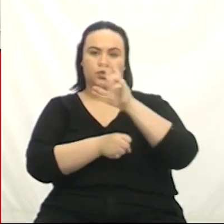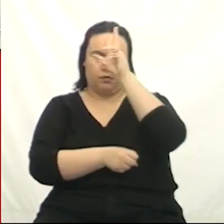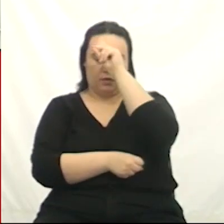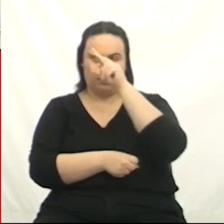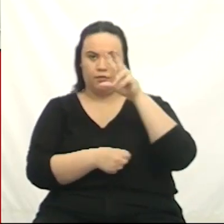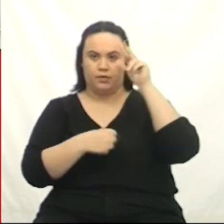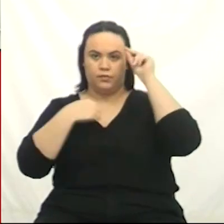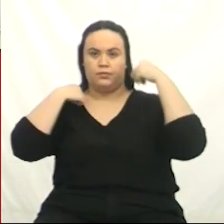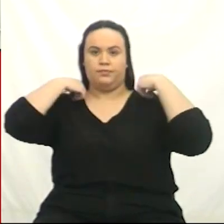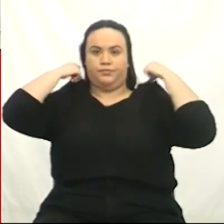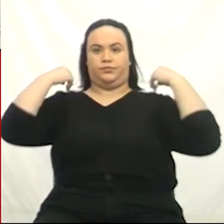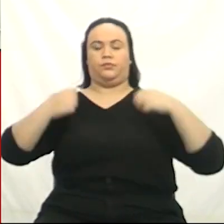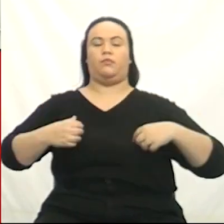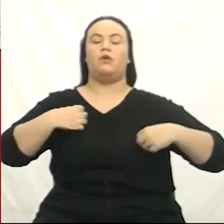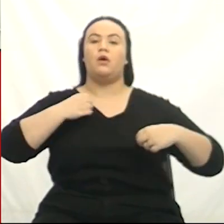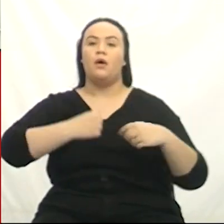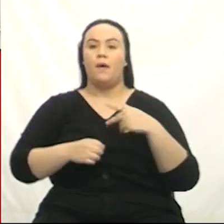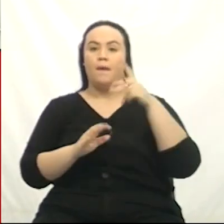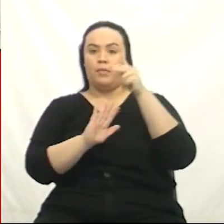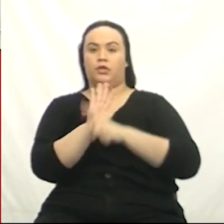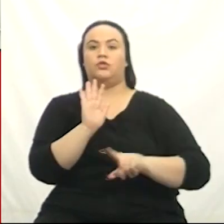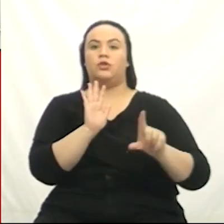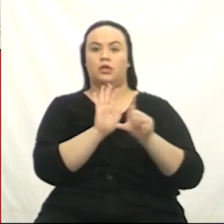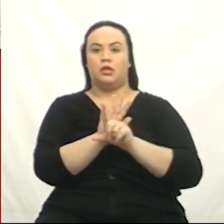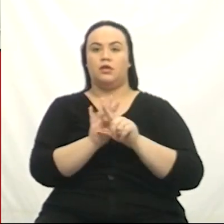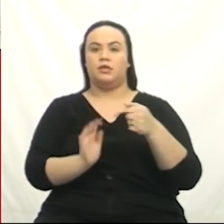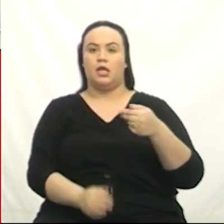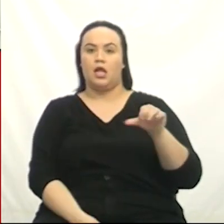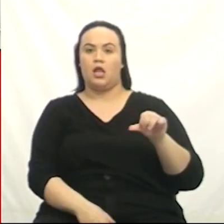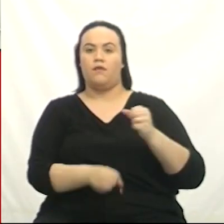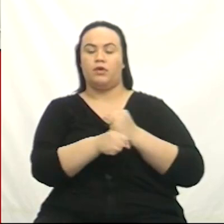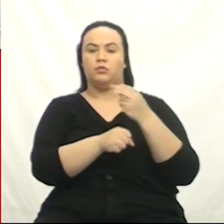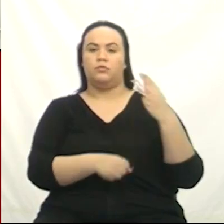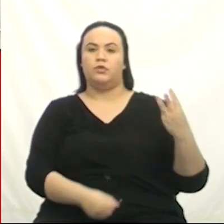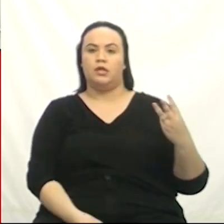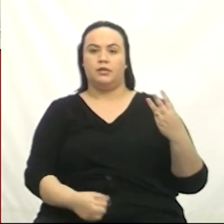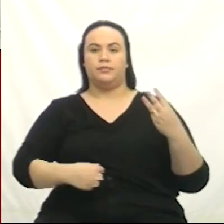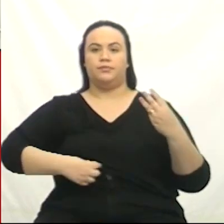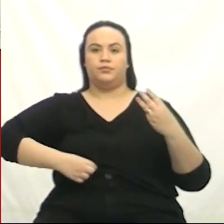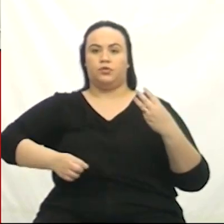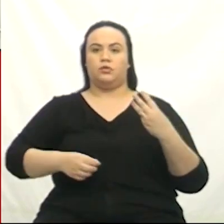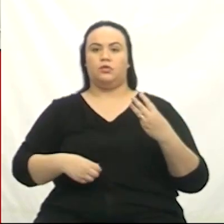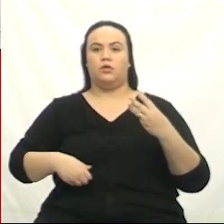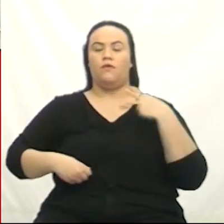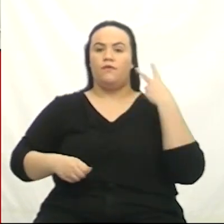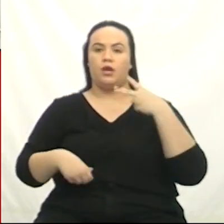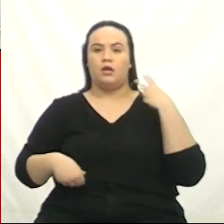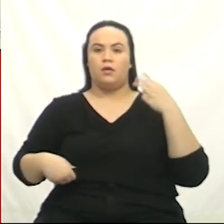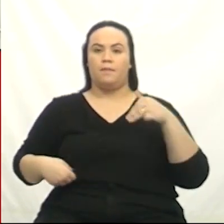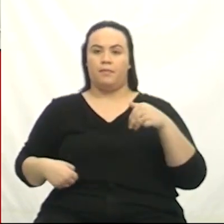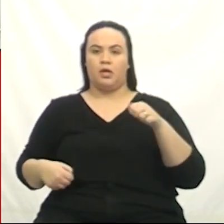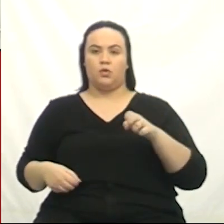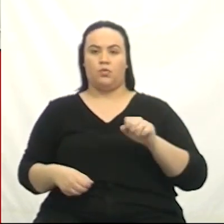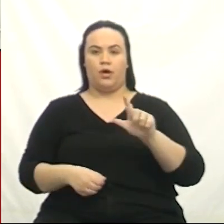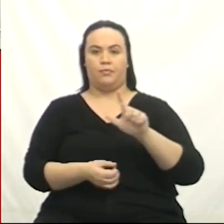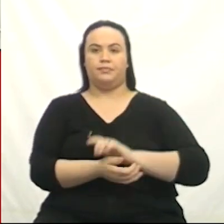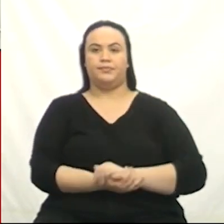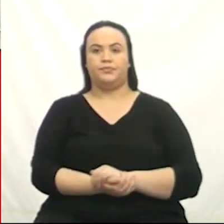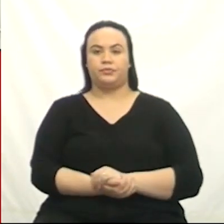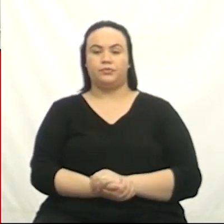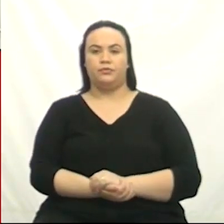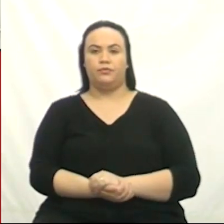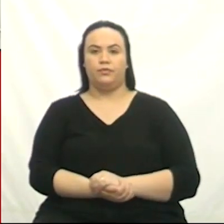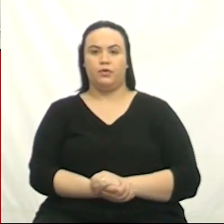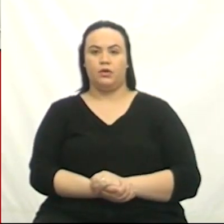Executivo. Projeto de lei PL 79, barra 2023, de autoria do vereador Manuel Roseng da Silva.